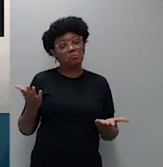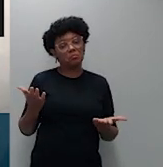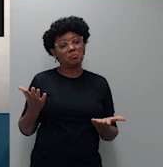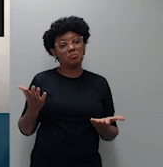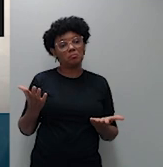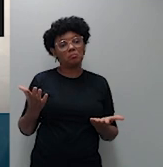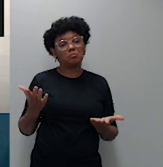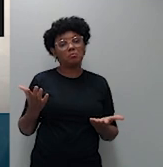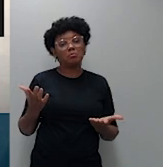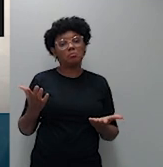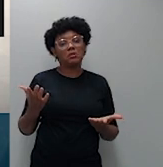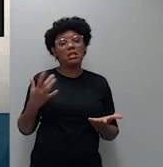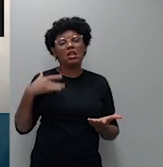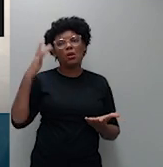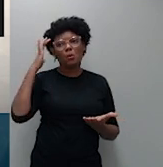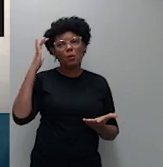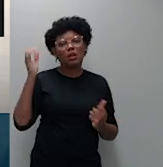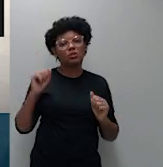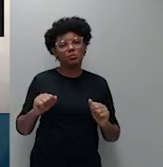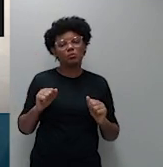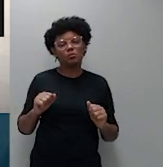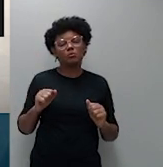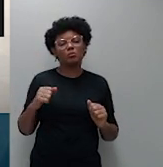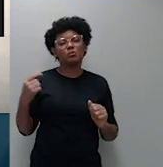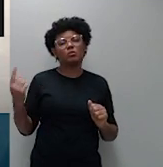que possamos nos